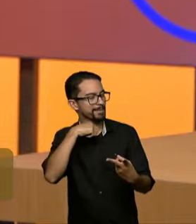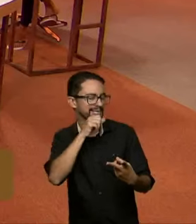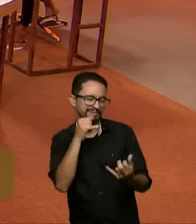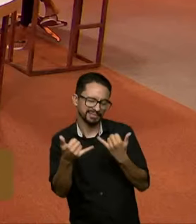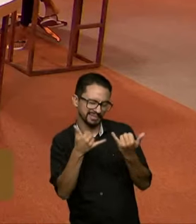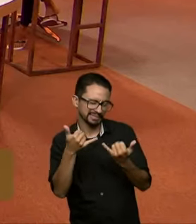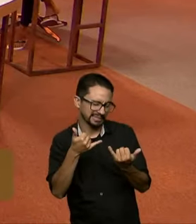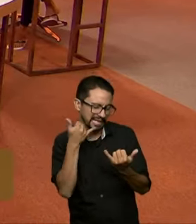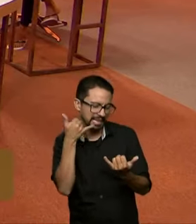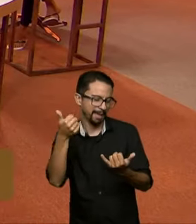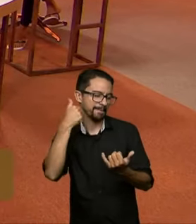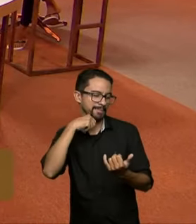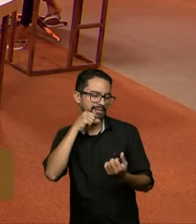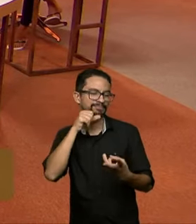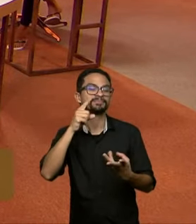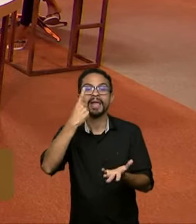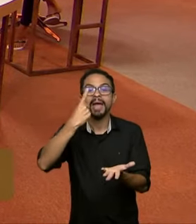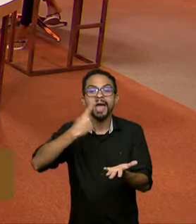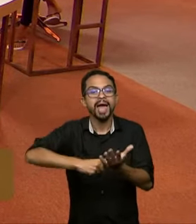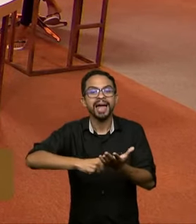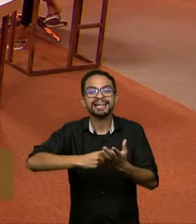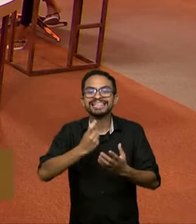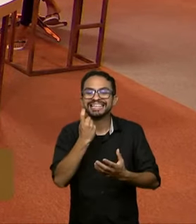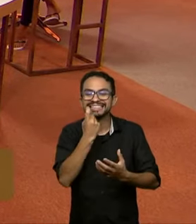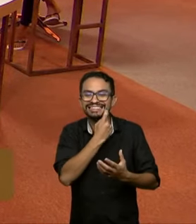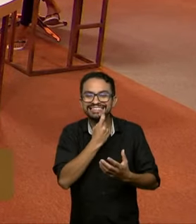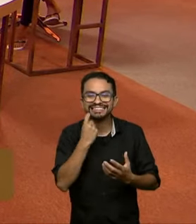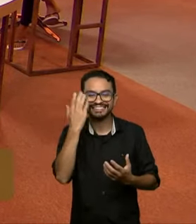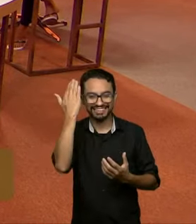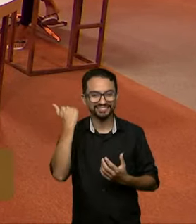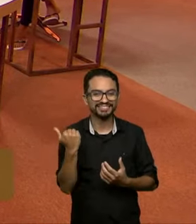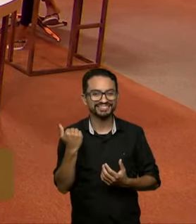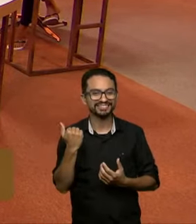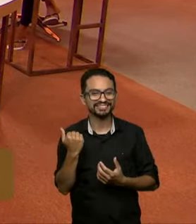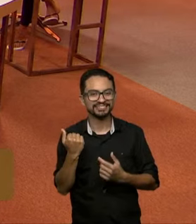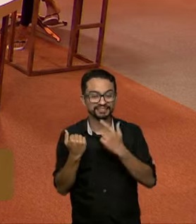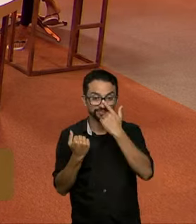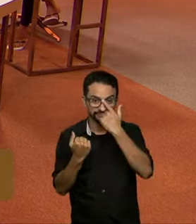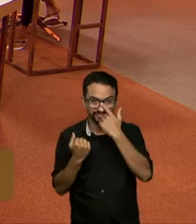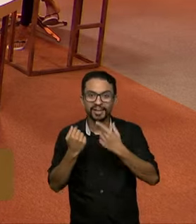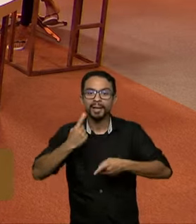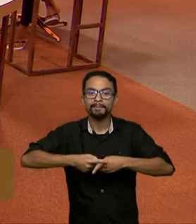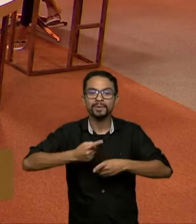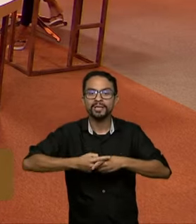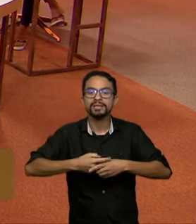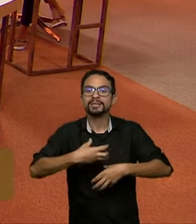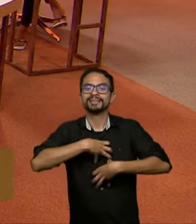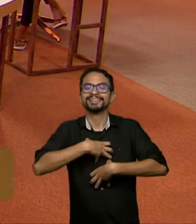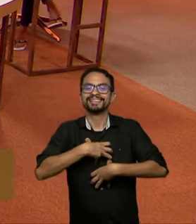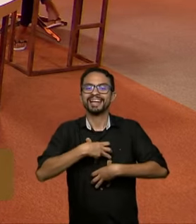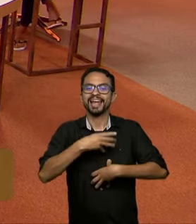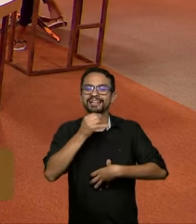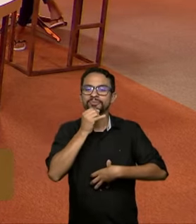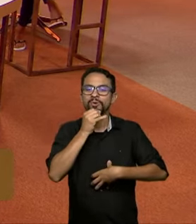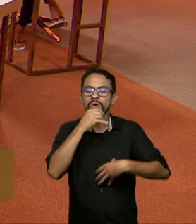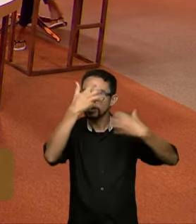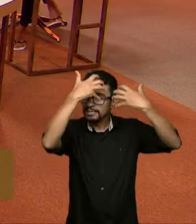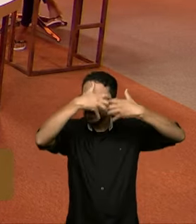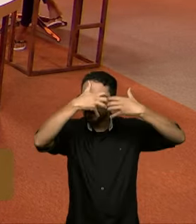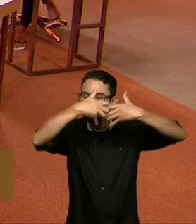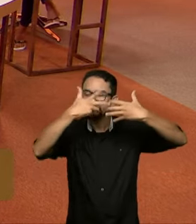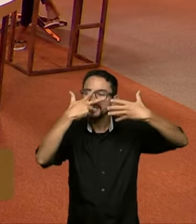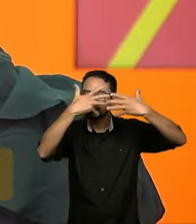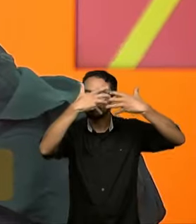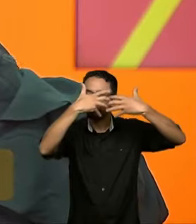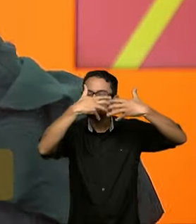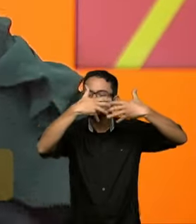Lusíadas. Marcar dentista. Não, porque aí você Guerra vai... Guerra e paz. Você vai desafocando o cérebro. É,